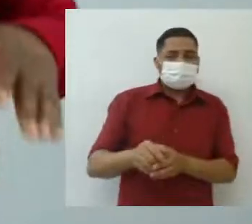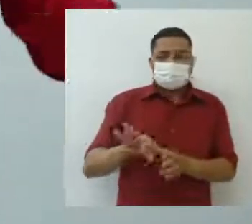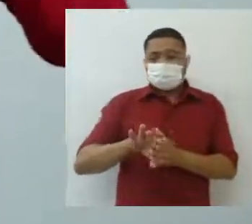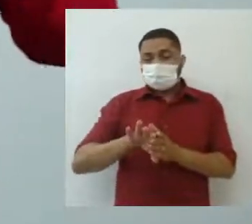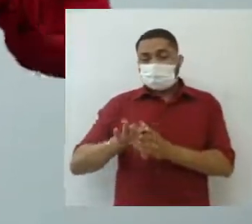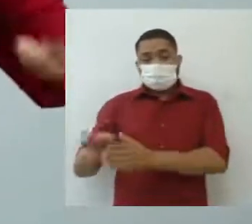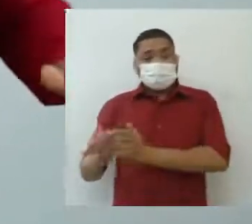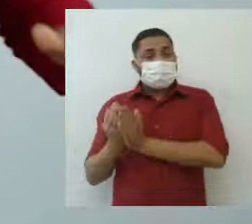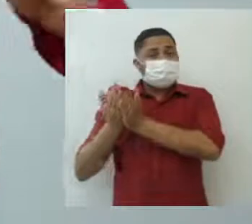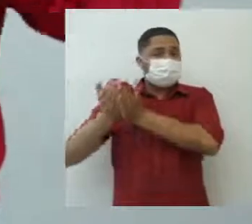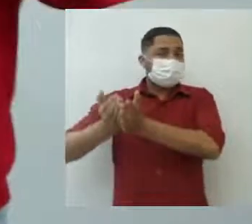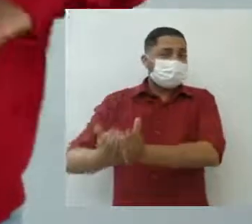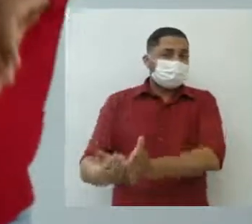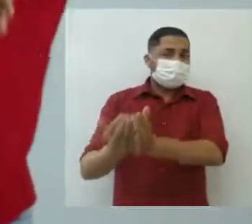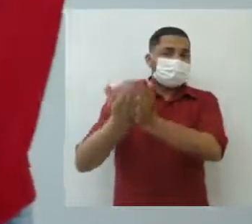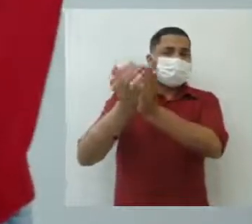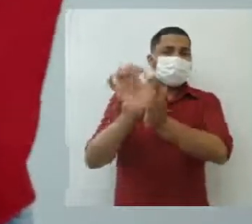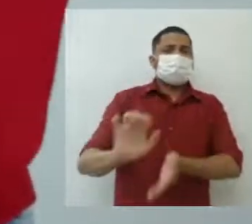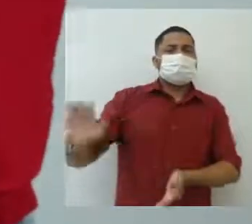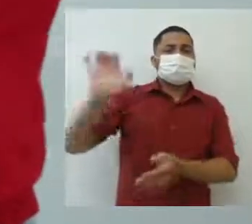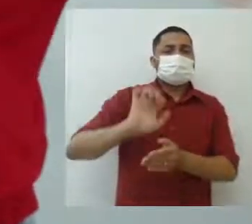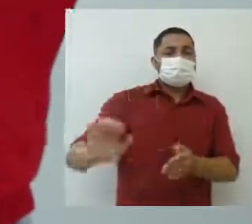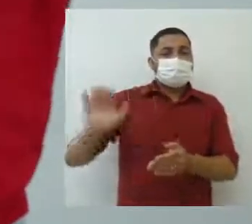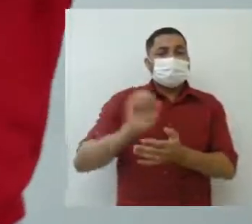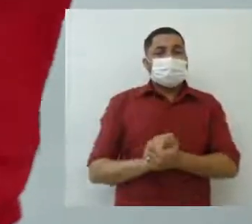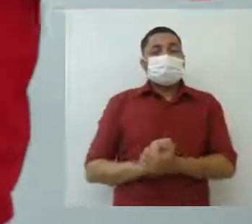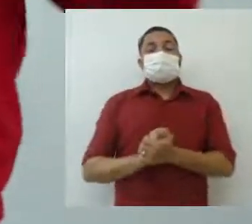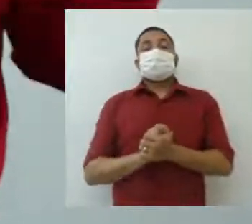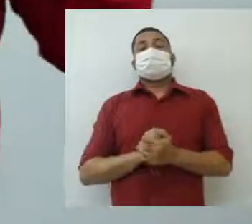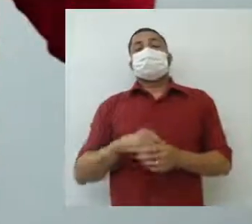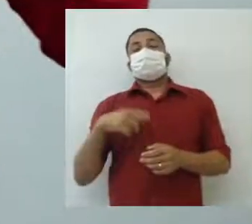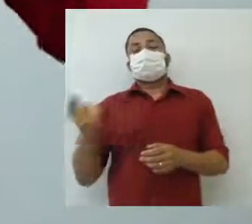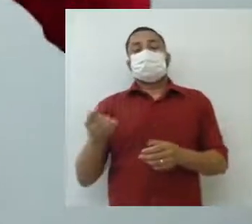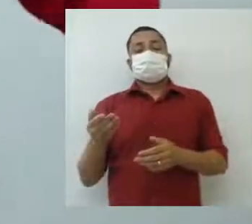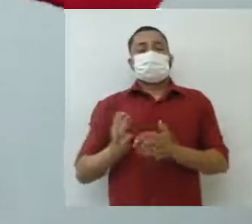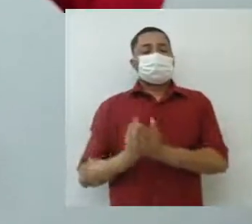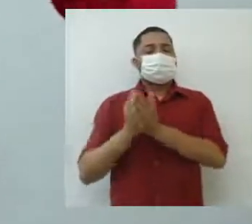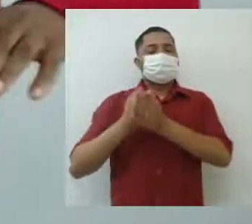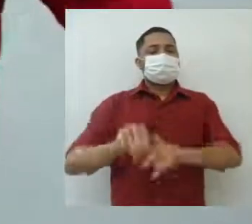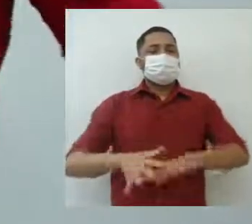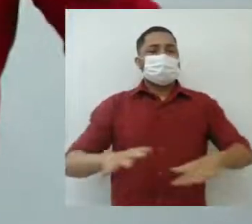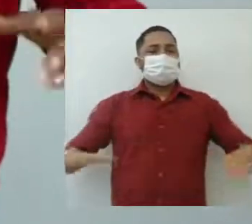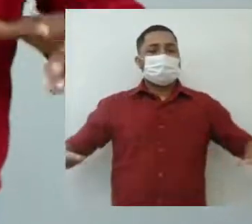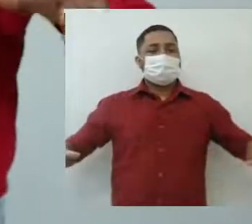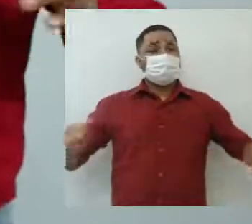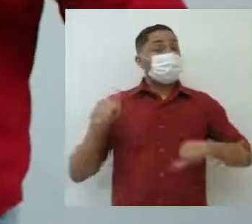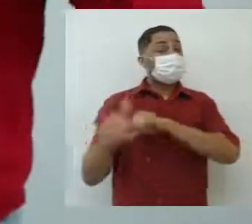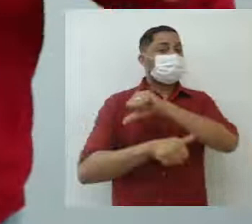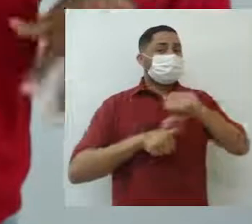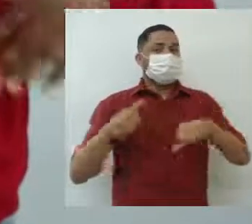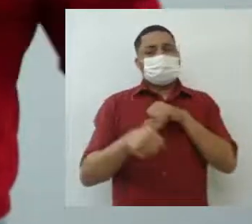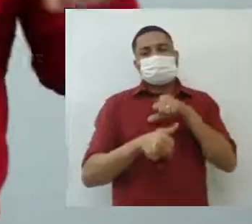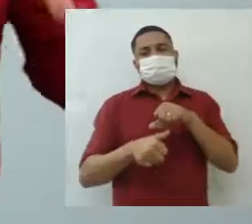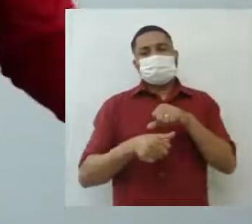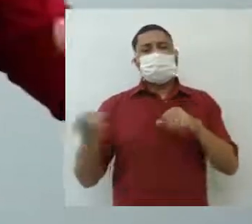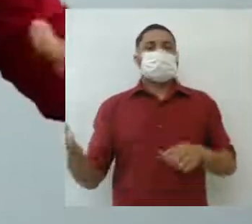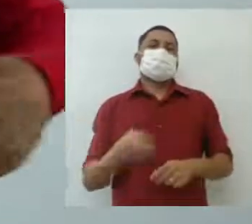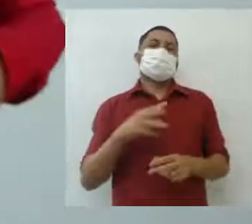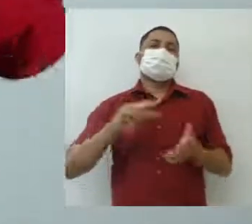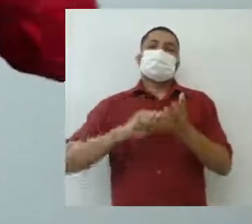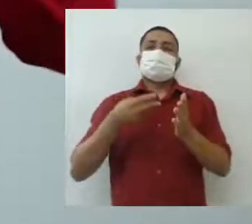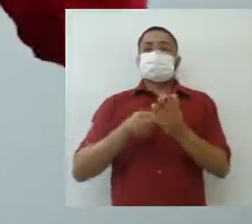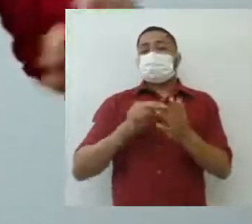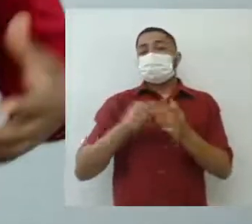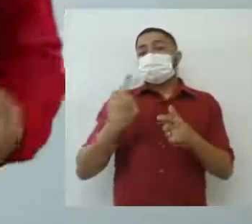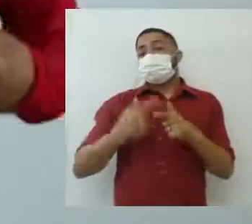marítima europeia, onde as nações se lançam ao mar, então isso aí muda, né? Tem um novo significado,